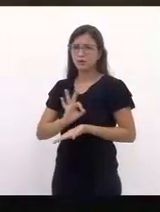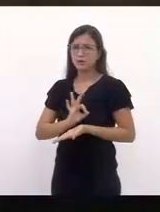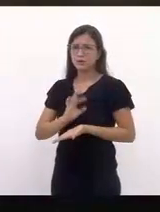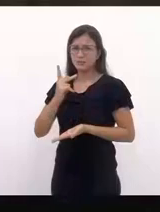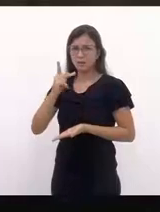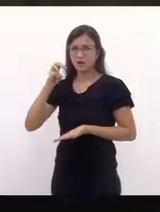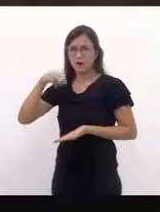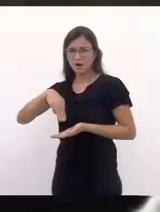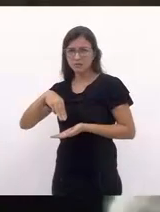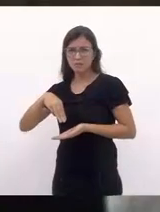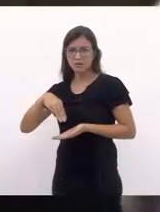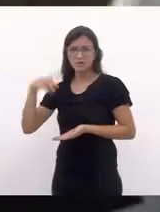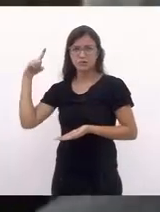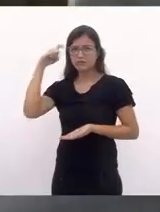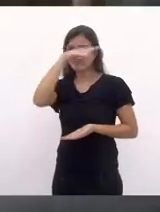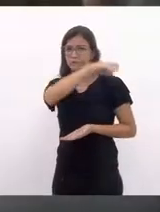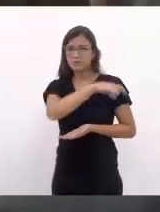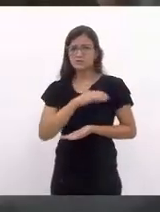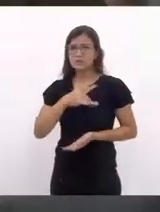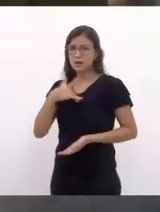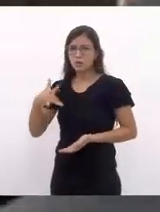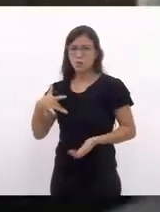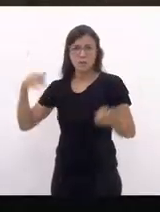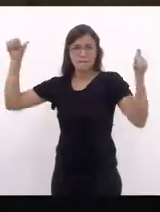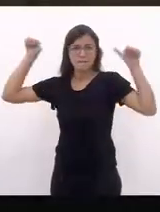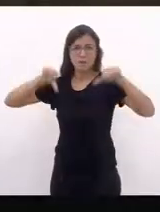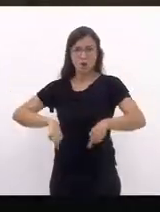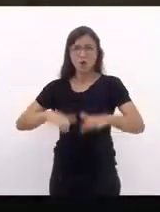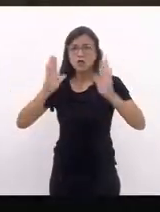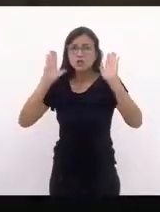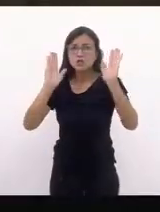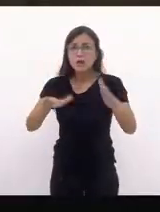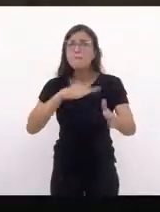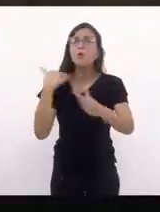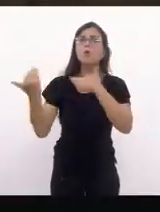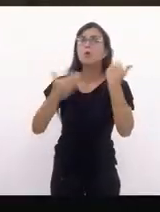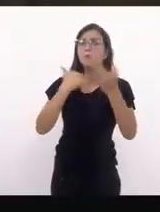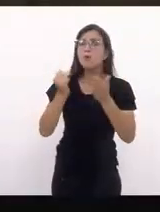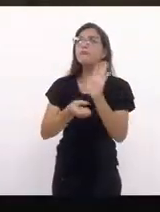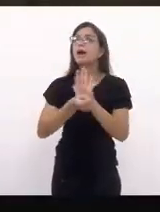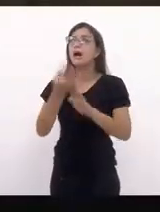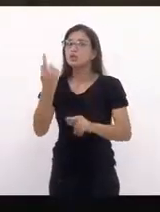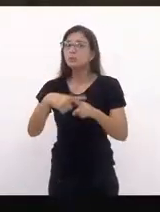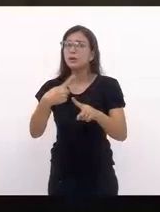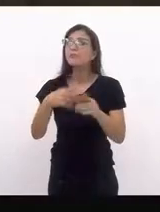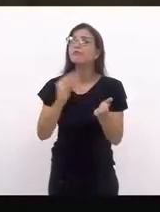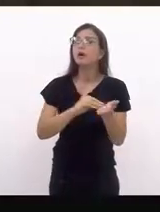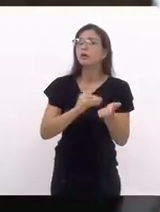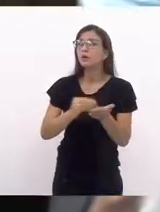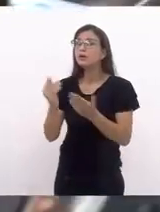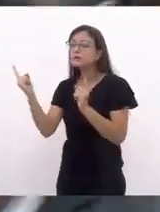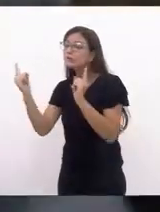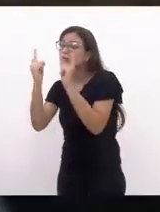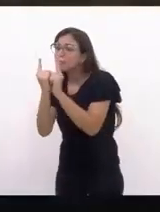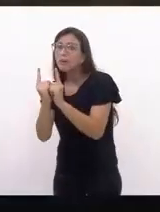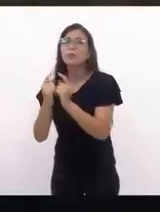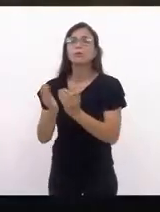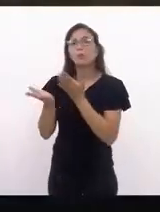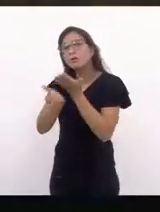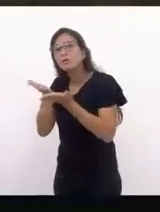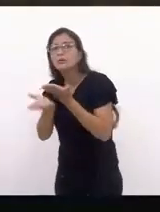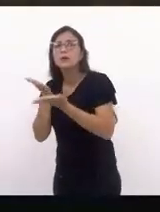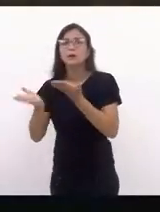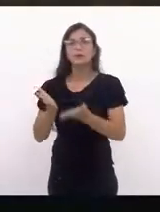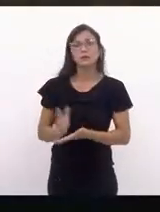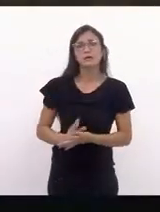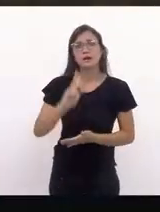horrível horrível nós já perdemos vários Colegas por falta de atendimento o blog